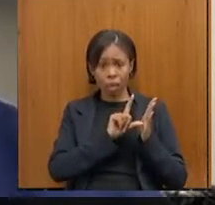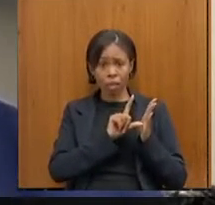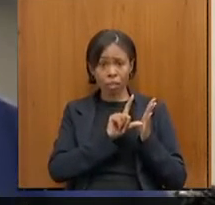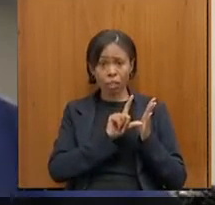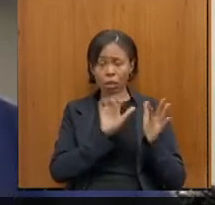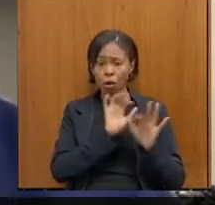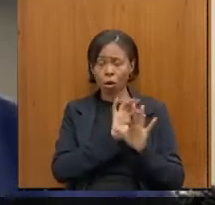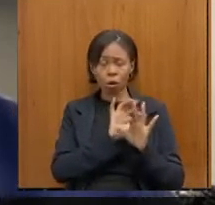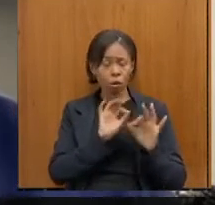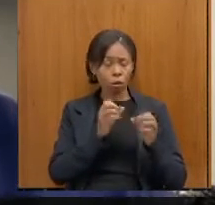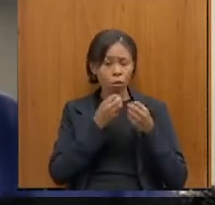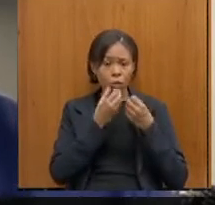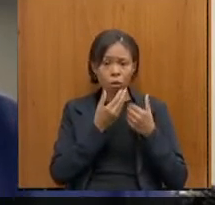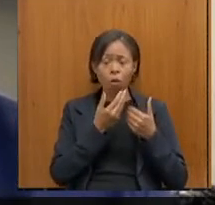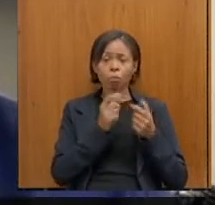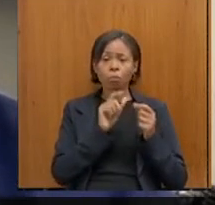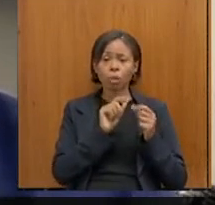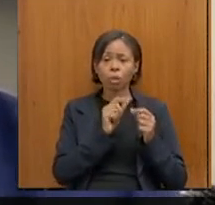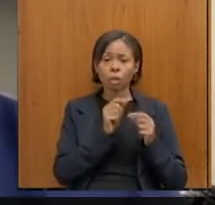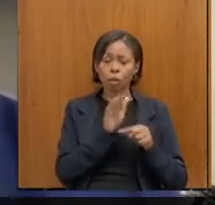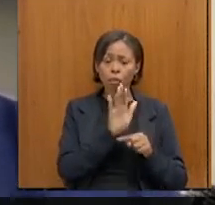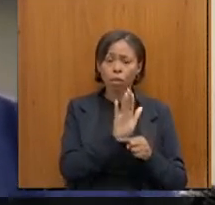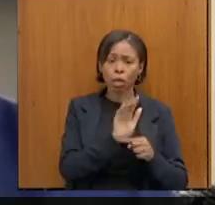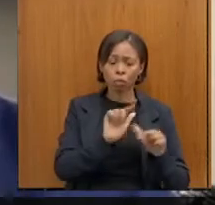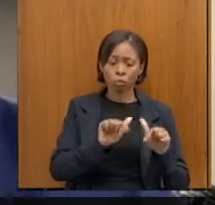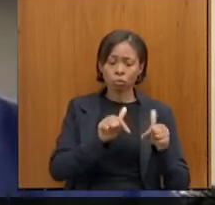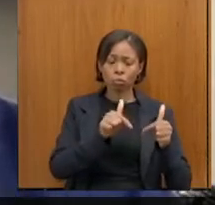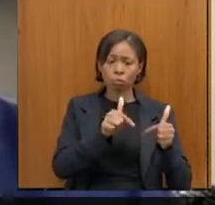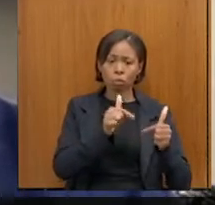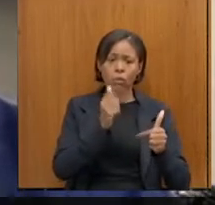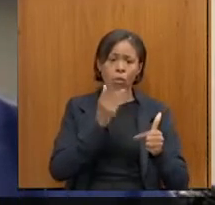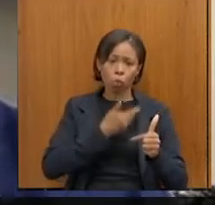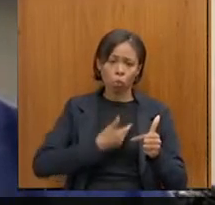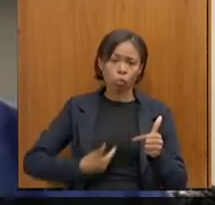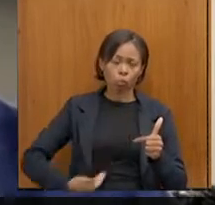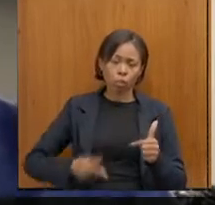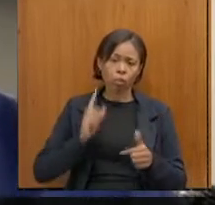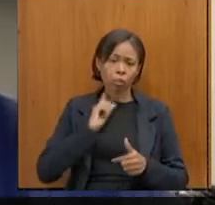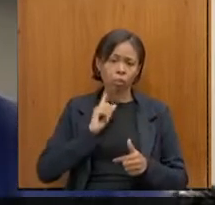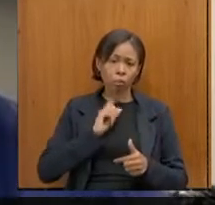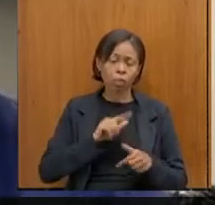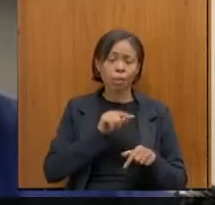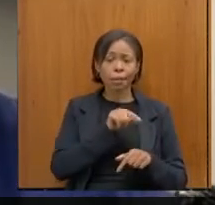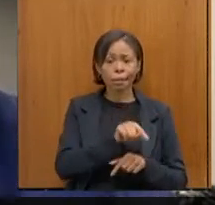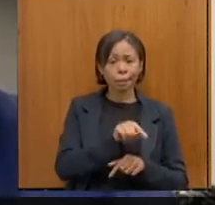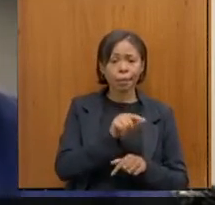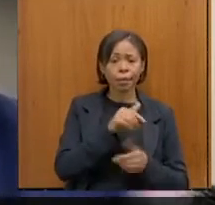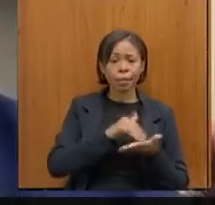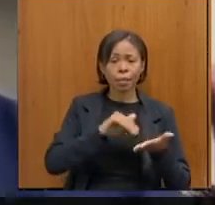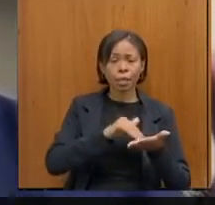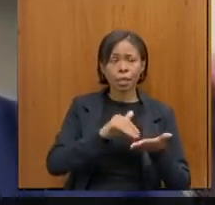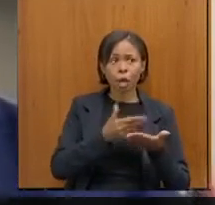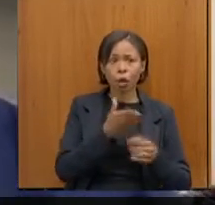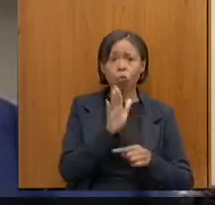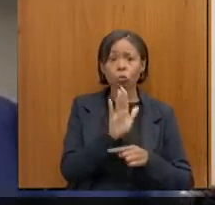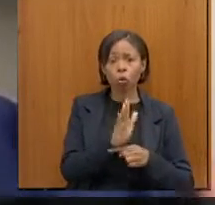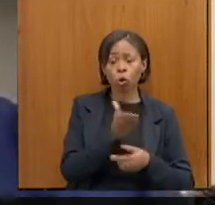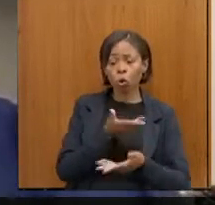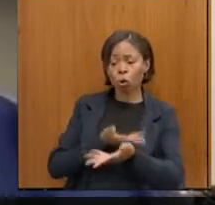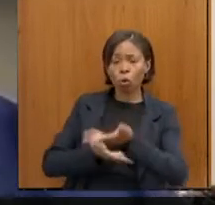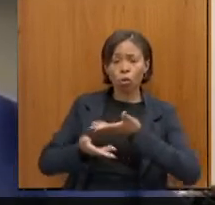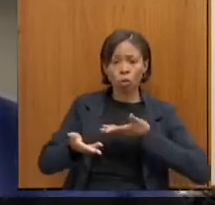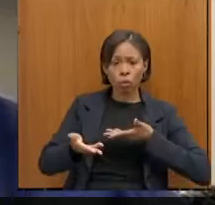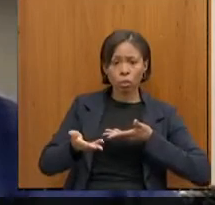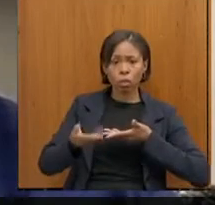implementar as ações do Governo do Estado e principalmente para poder fazer uma interlocução do do estado